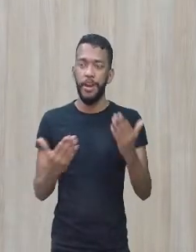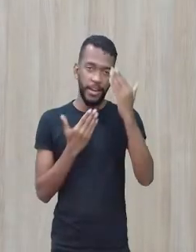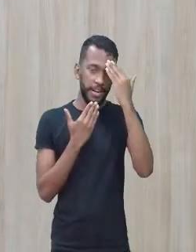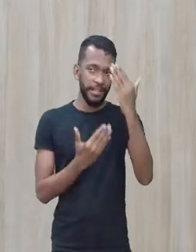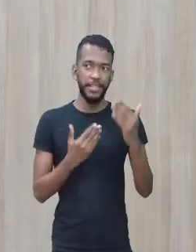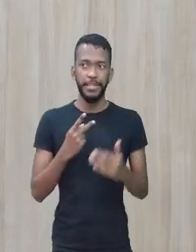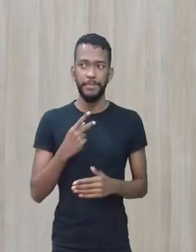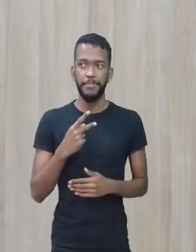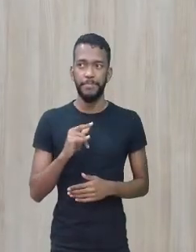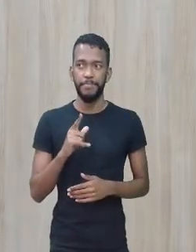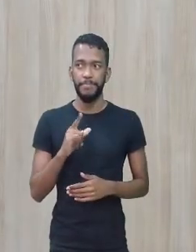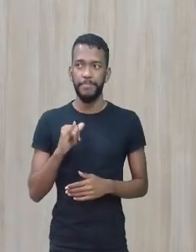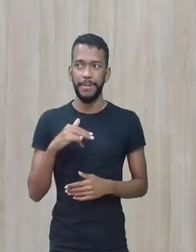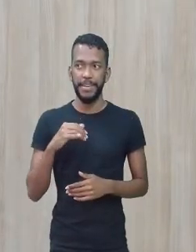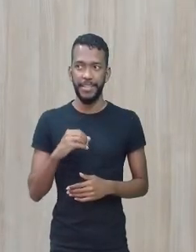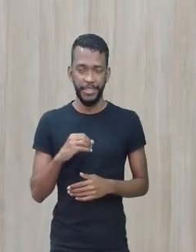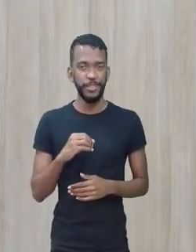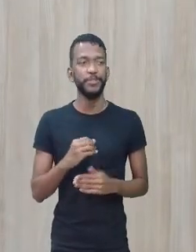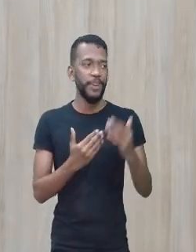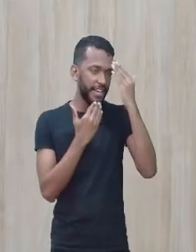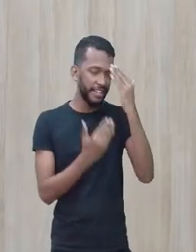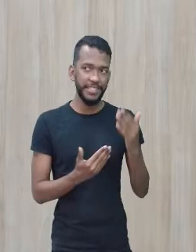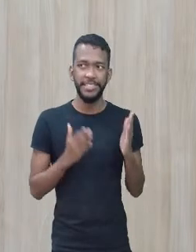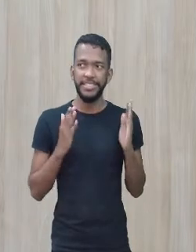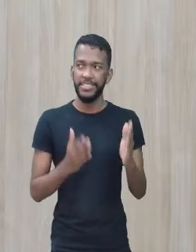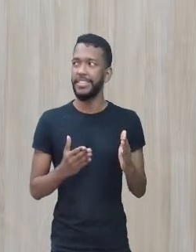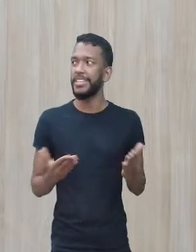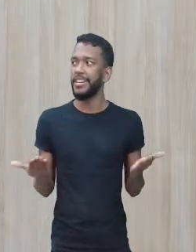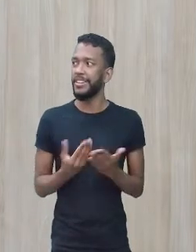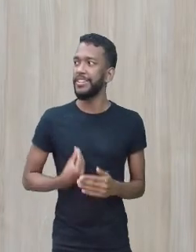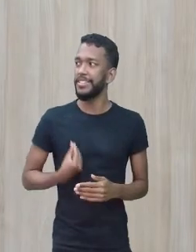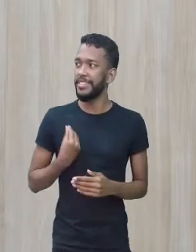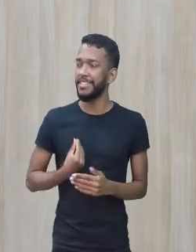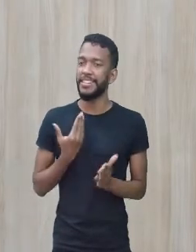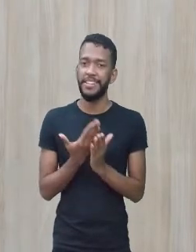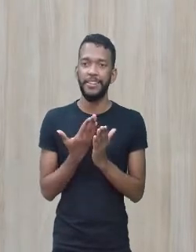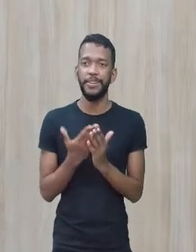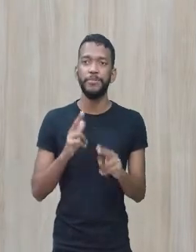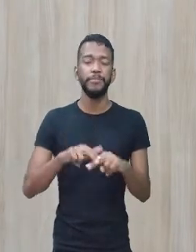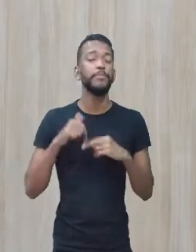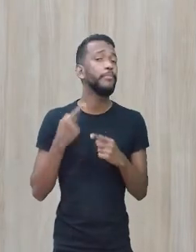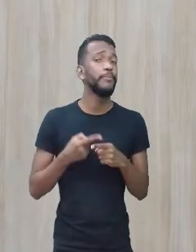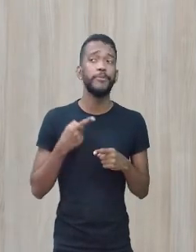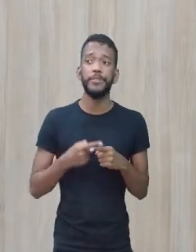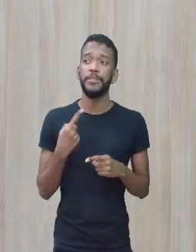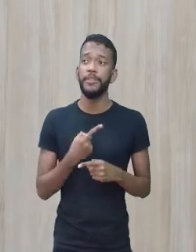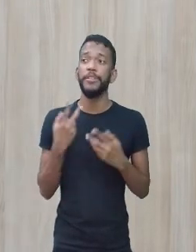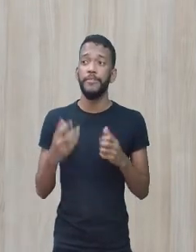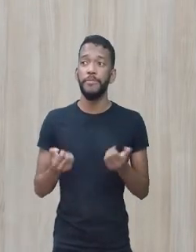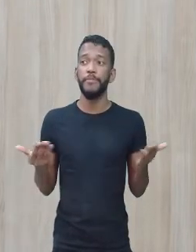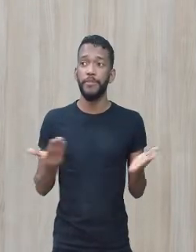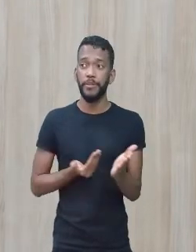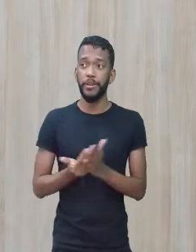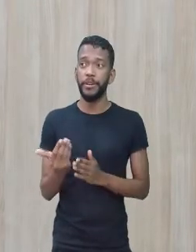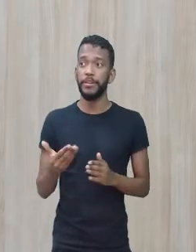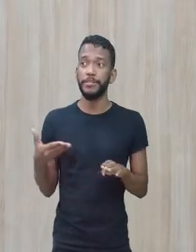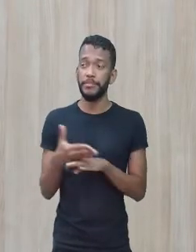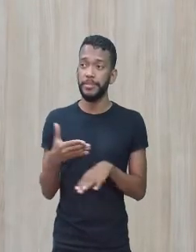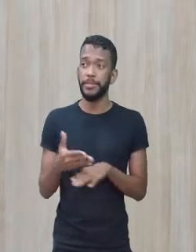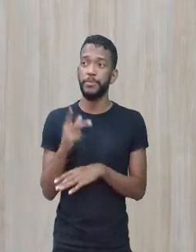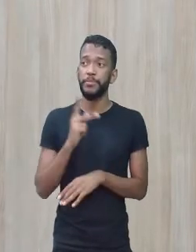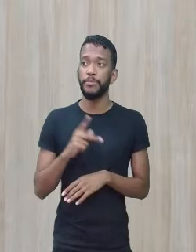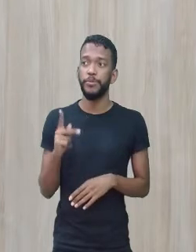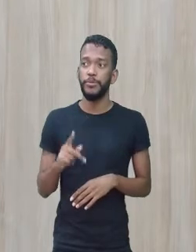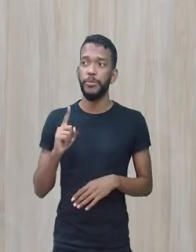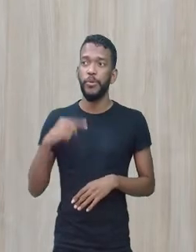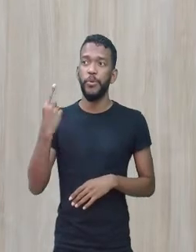agradecer a participação do professor Plínio, né, nessa aula, porque nós vamos ter, a partir de agora também, a